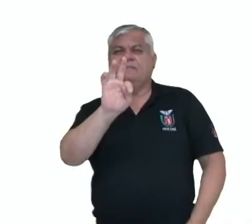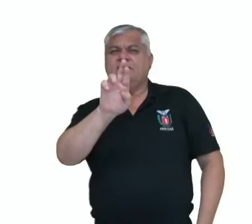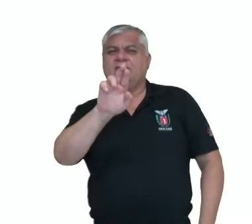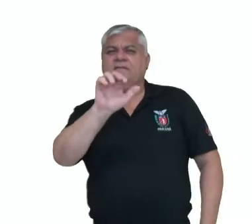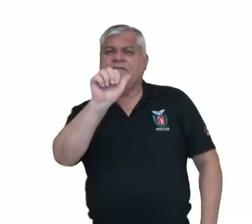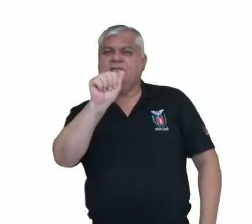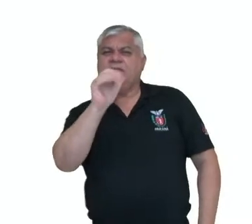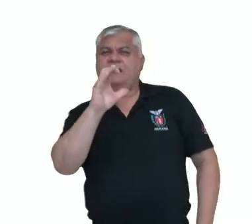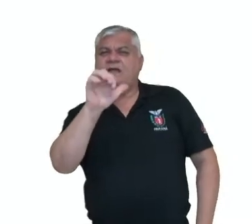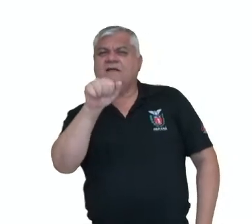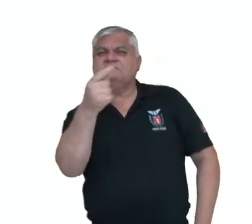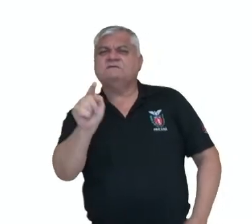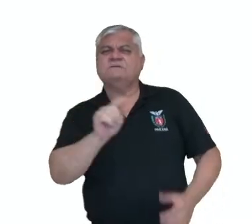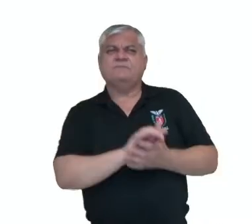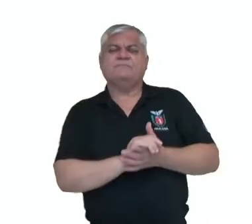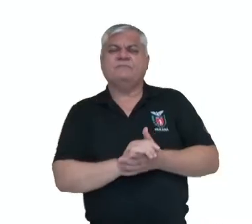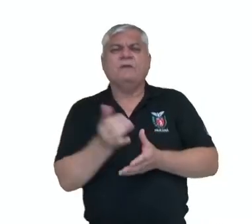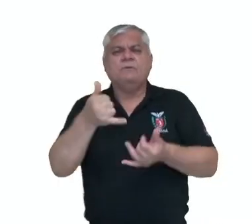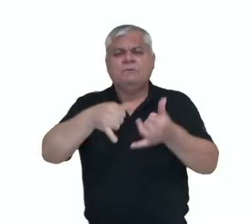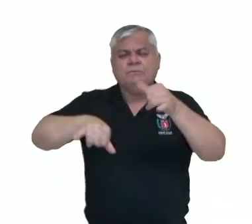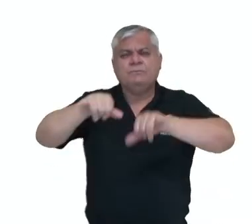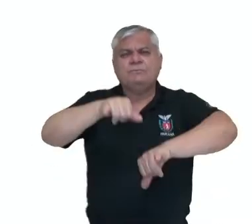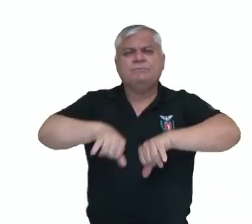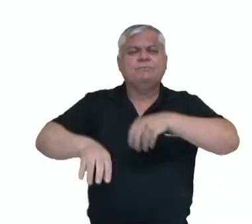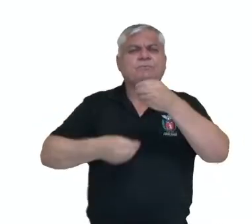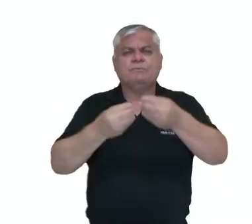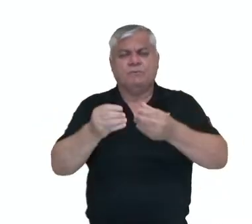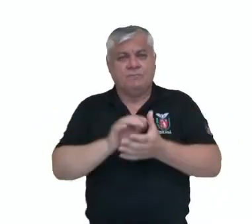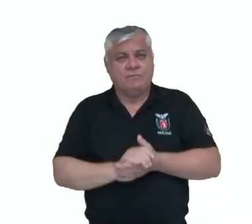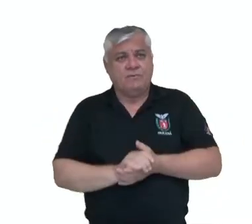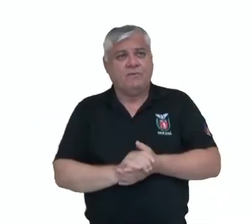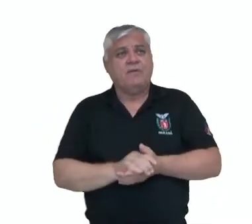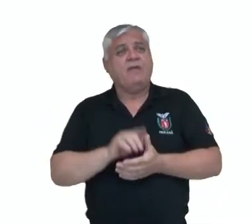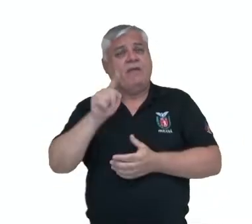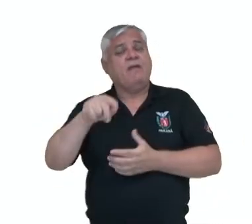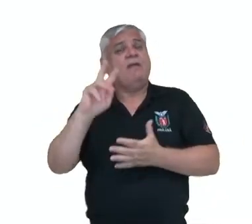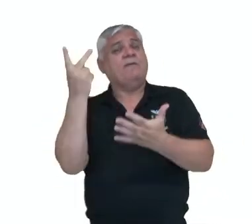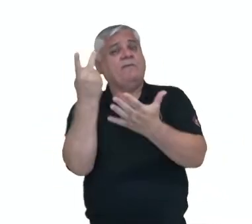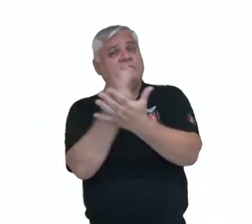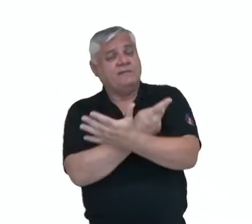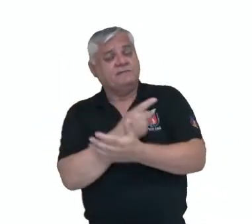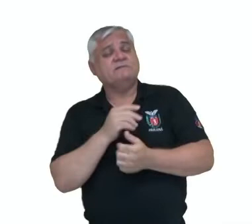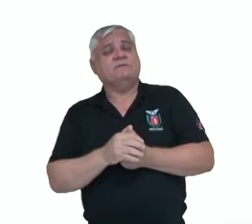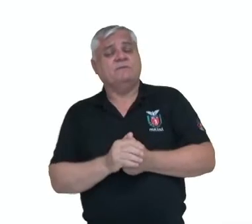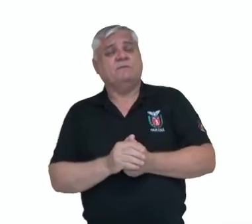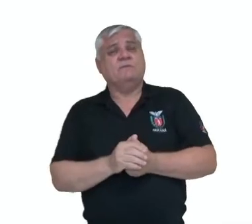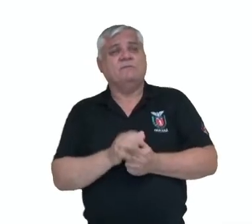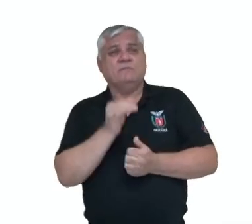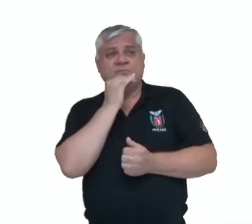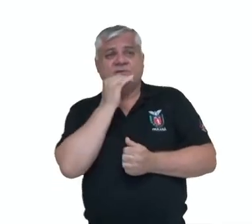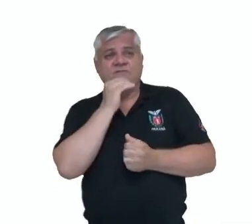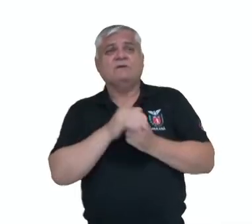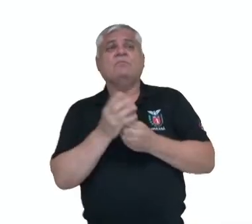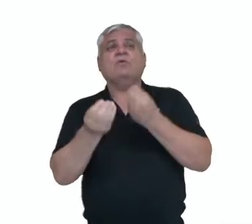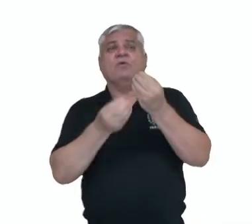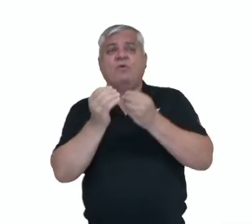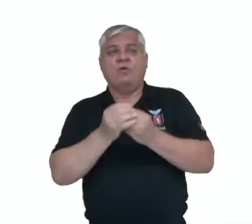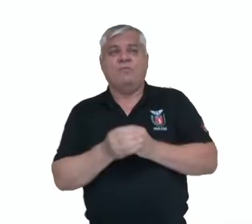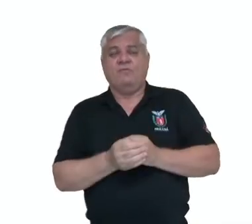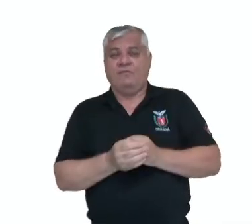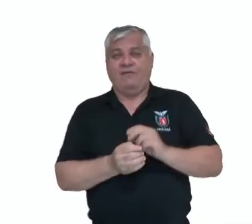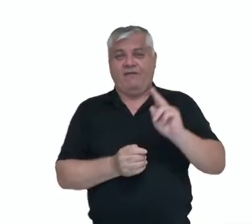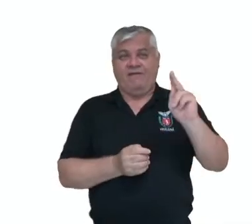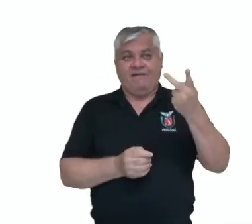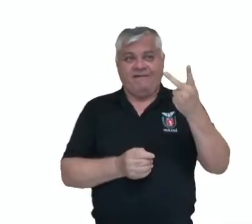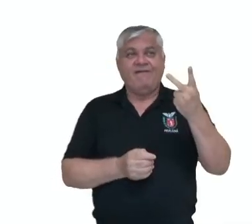nitração. Essa reação química de nitração é o que? Ela ocorre com ácido nítrico. Está aqui a fórmula estrutural do ácido